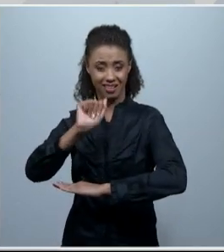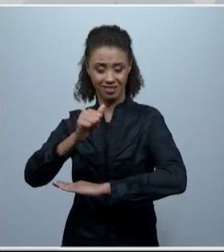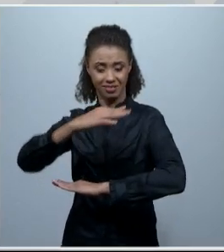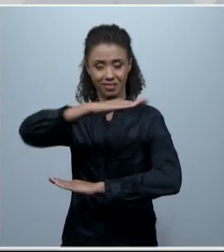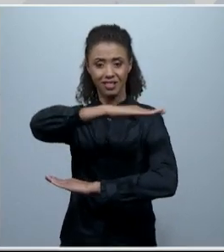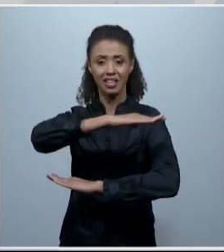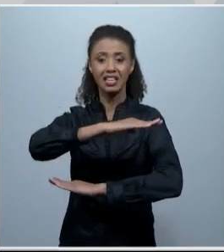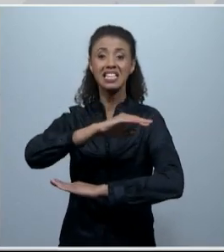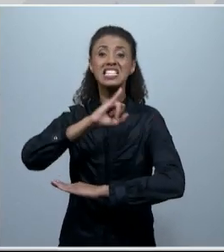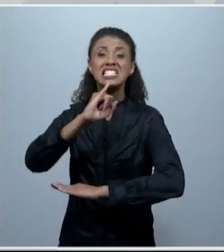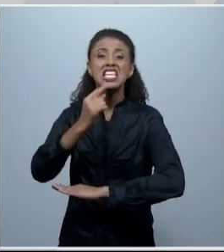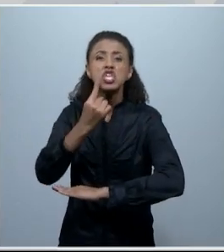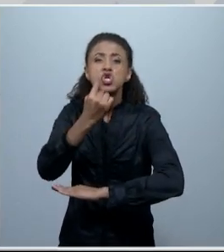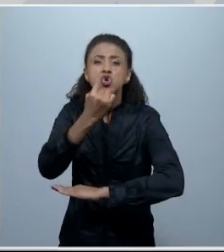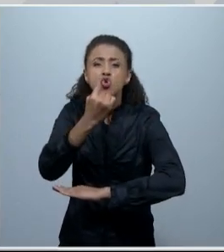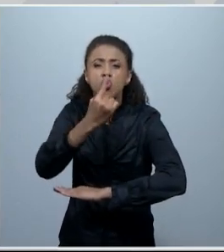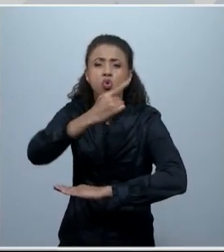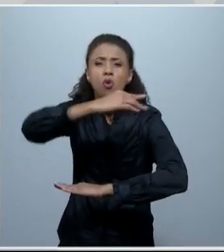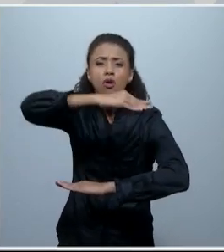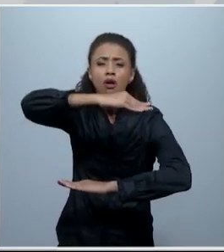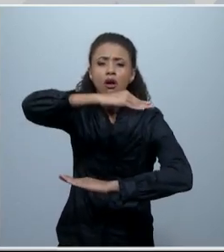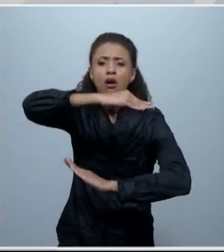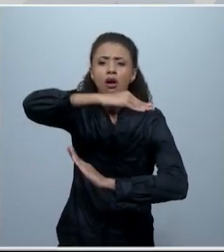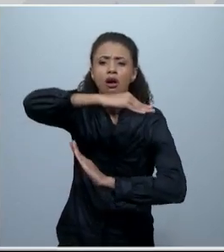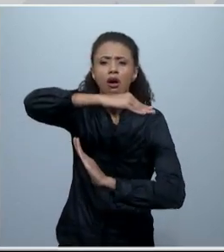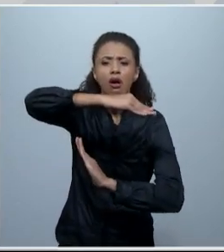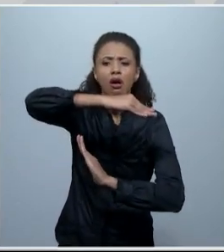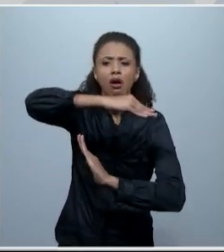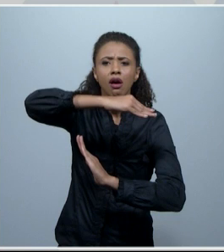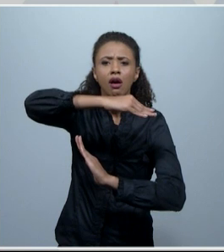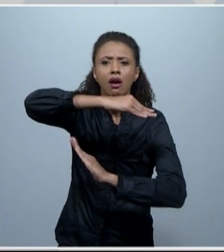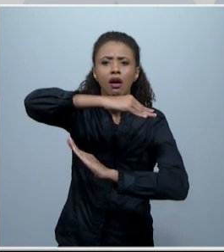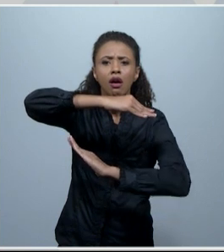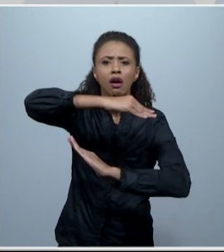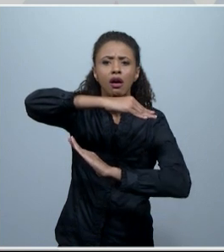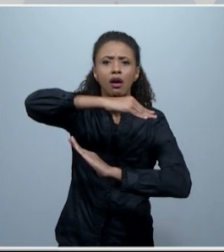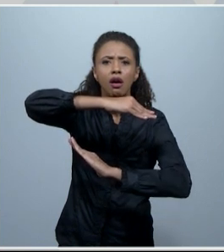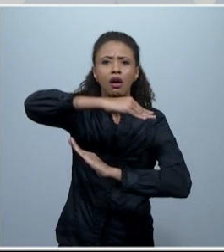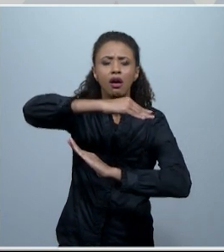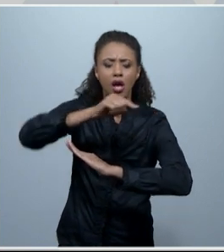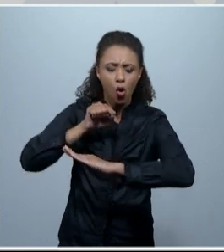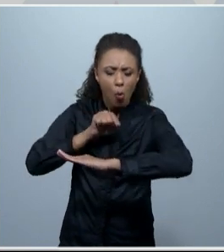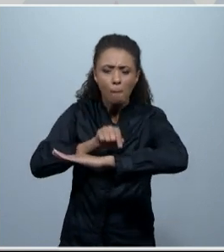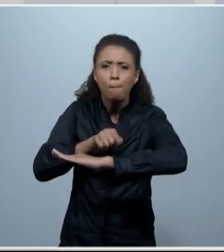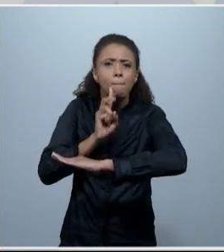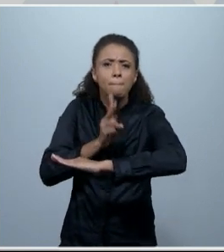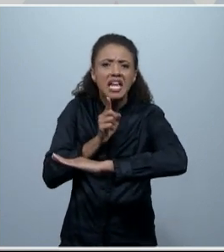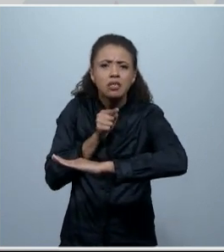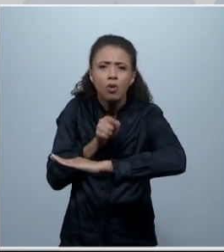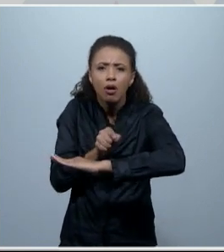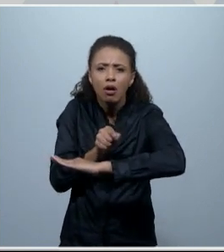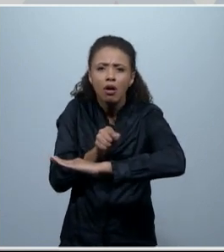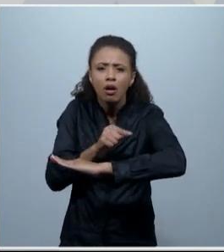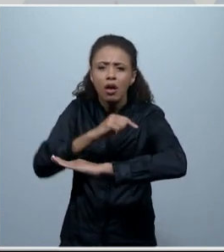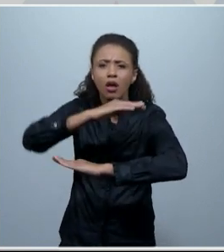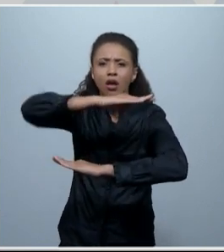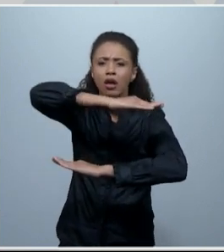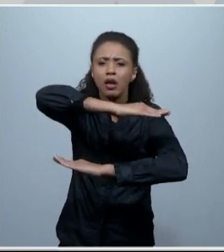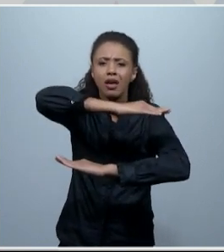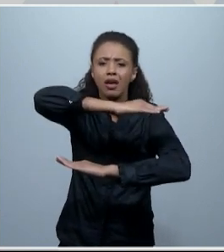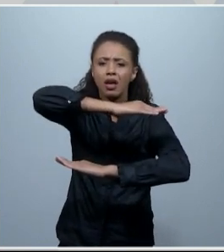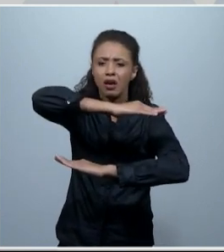pouquinho uma dessas duas retas desenho uma outra reta passando pelo mesmo ponto dado que faz um pequenininho